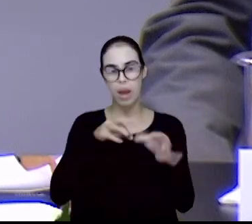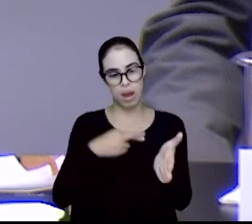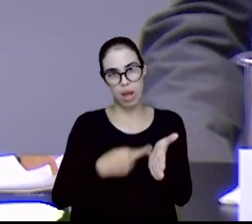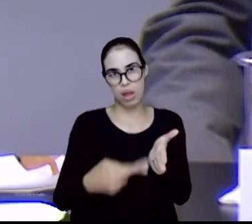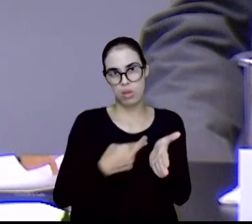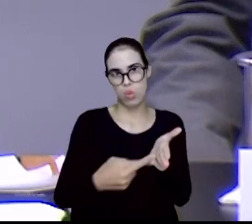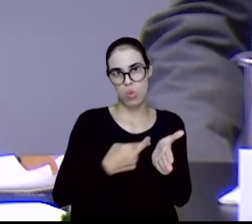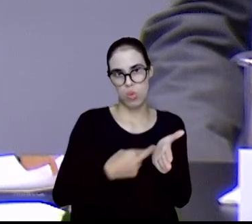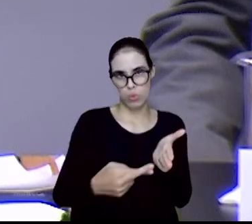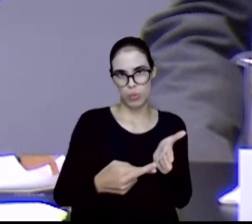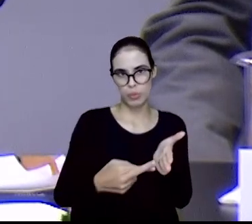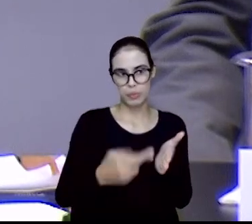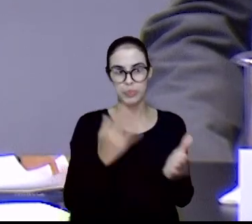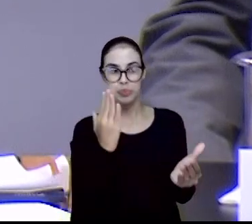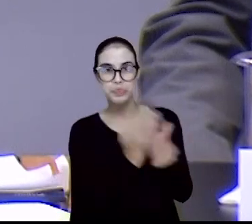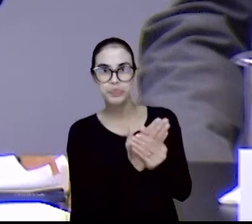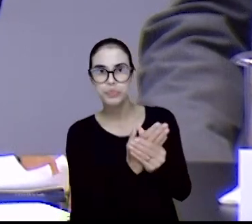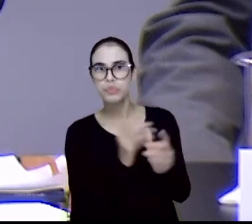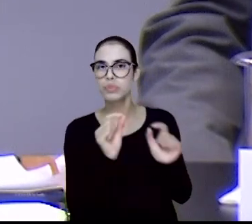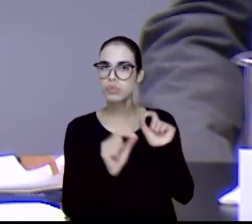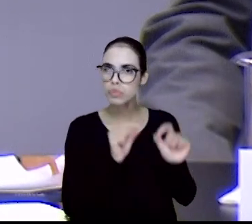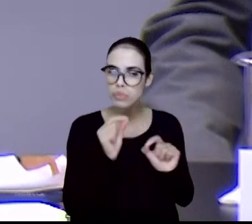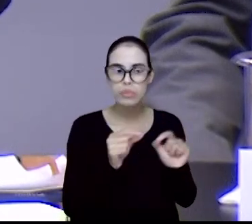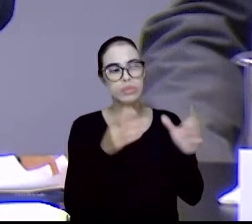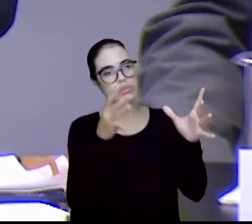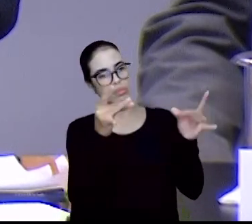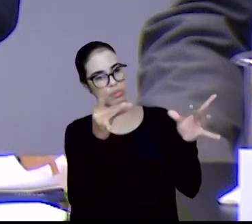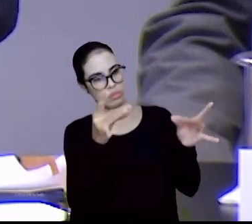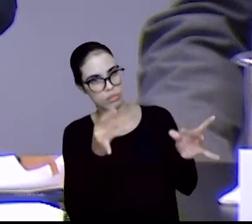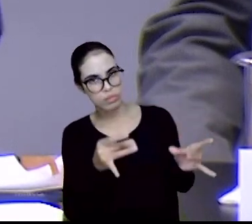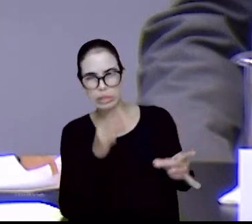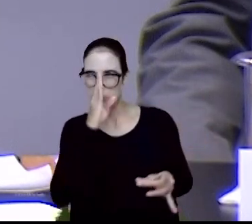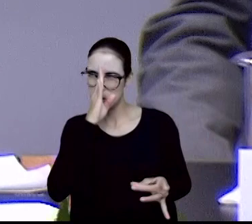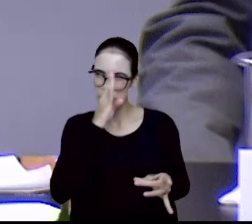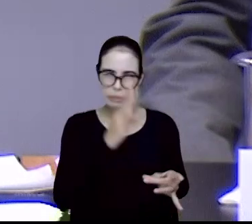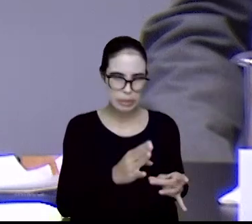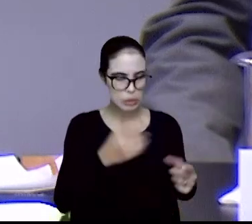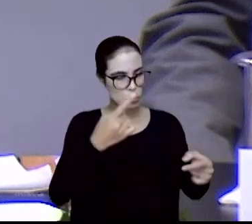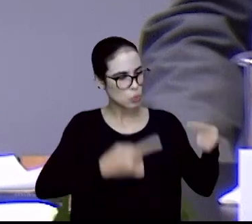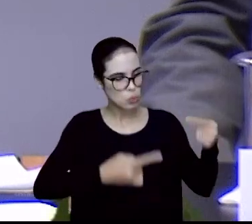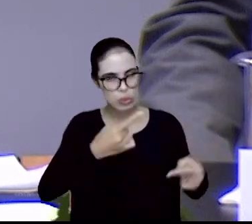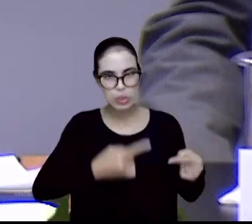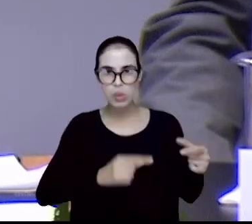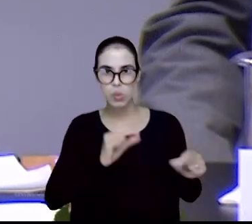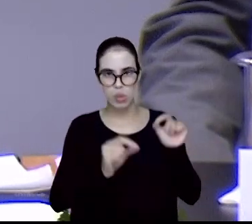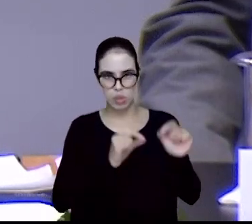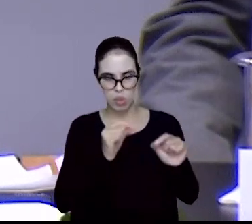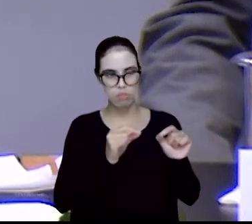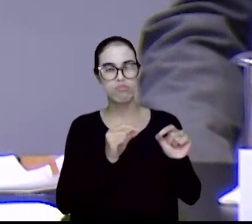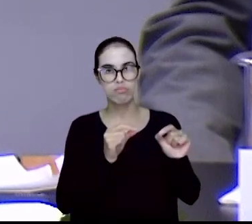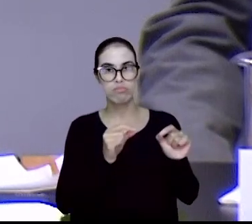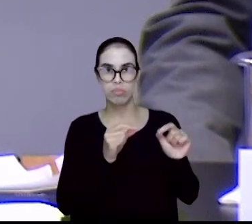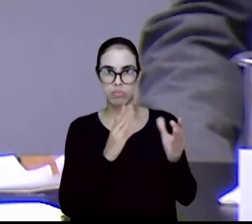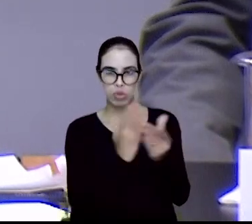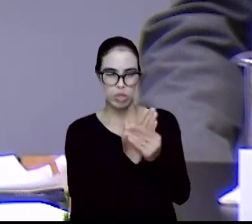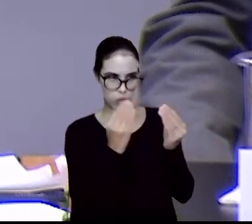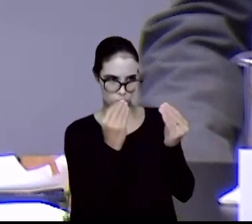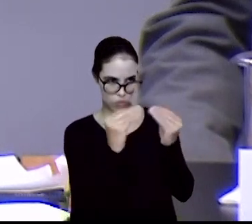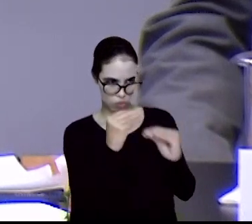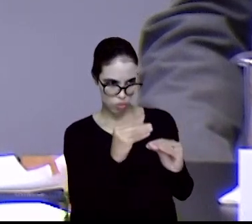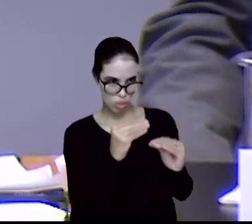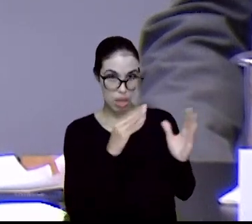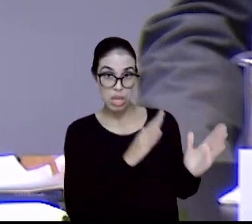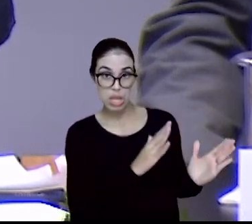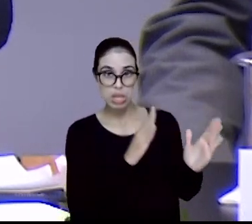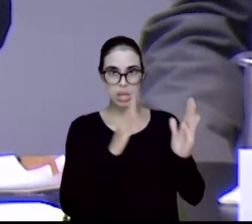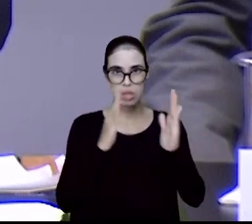causa, descrevendo, portanto, quais são as principais questões em discussão, isso numa coluna, e numa coluna à direita, um pouco